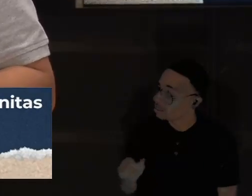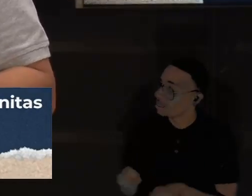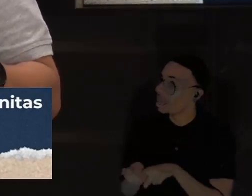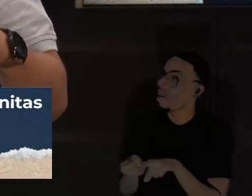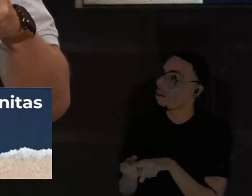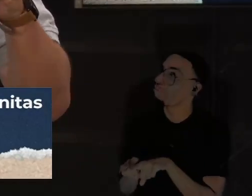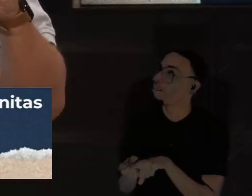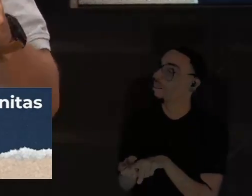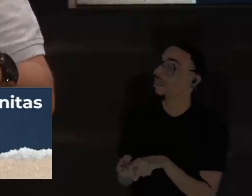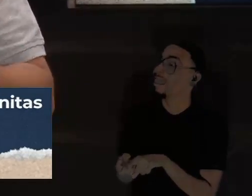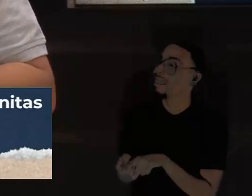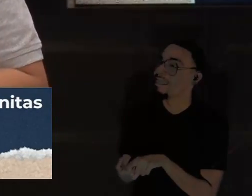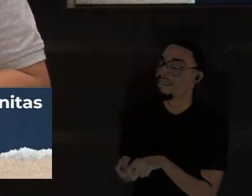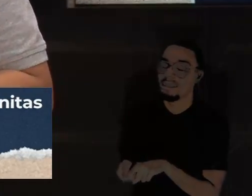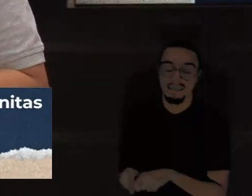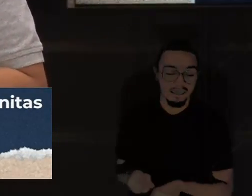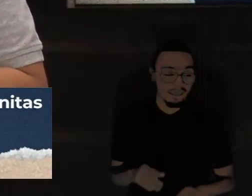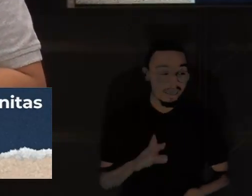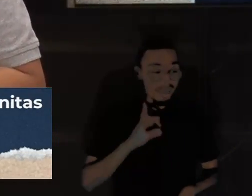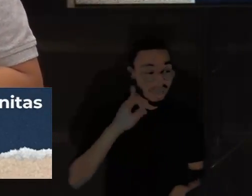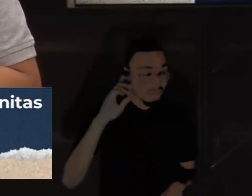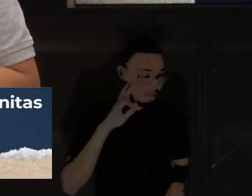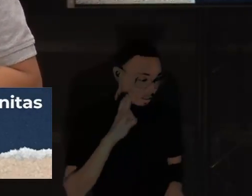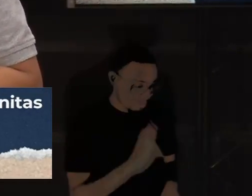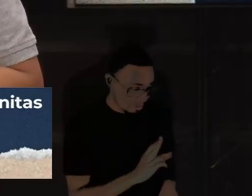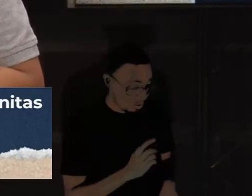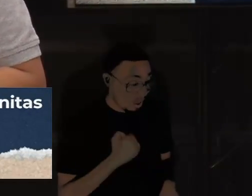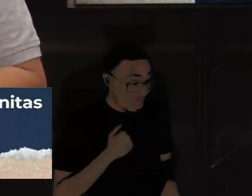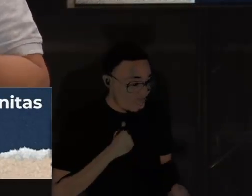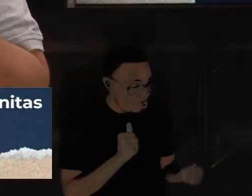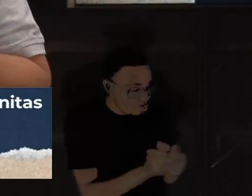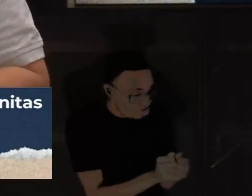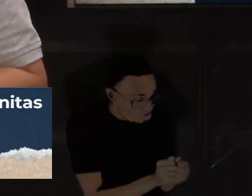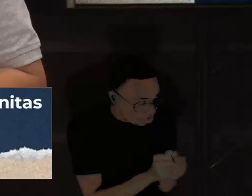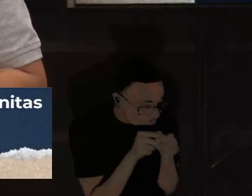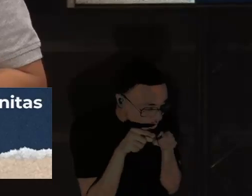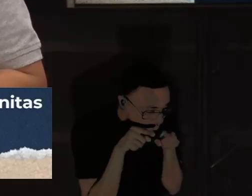Eu estarei com você, respondeu o Senhor,